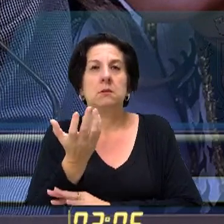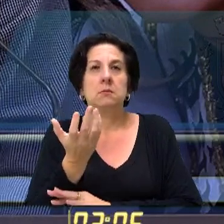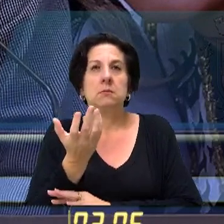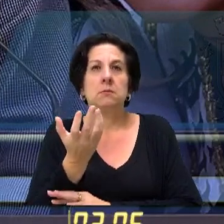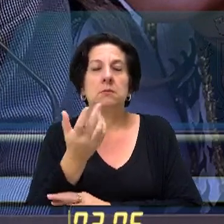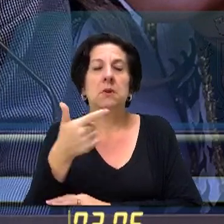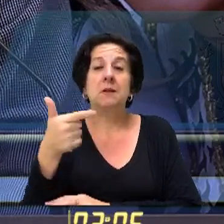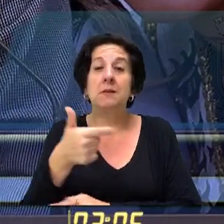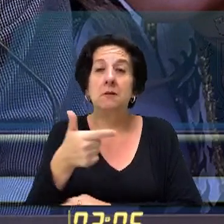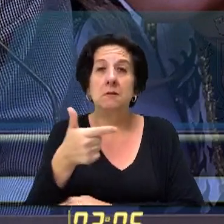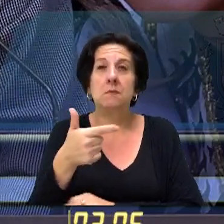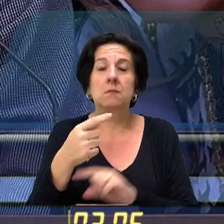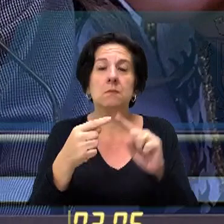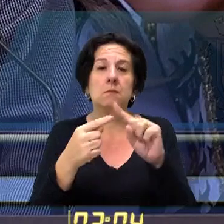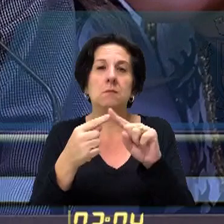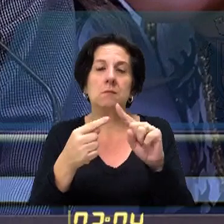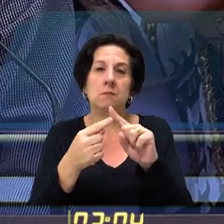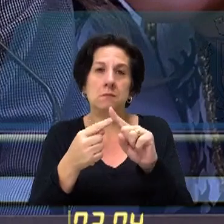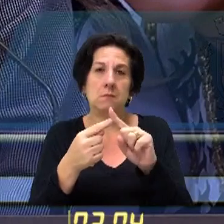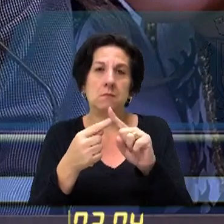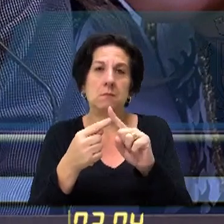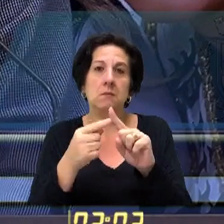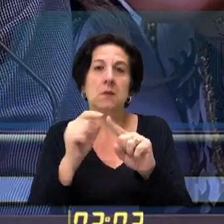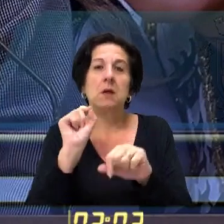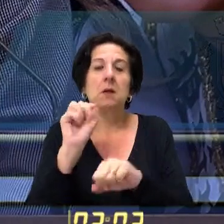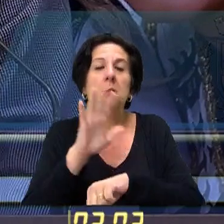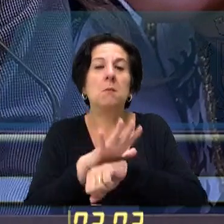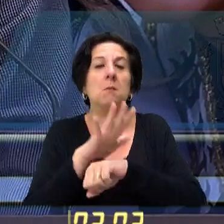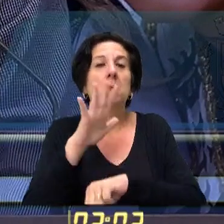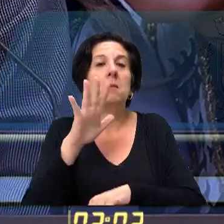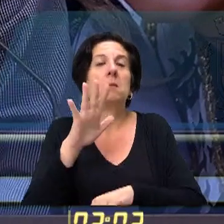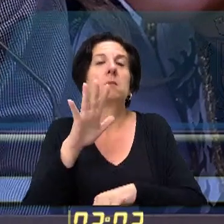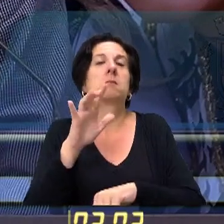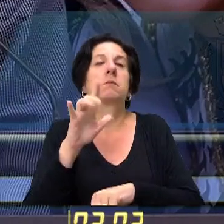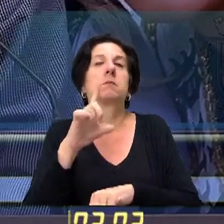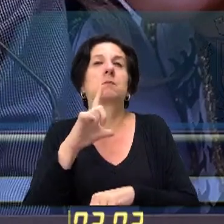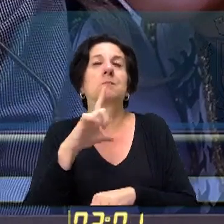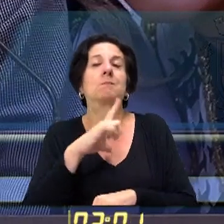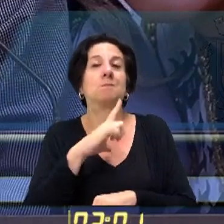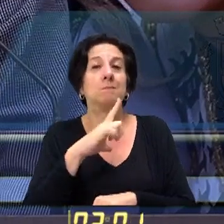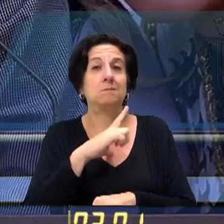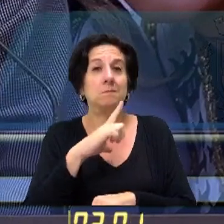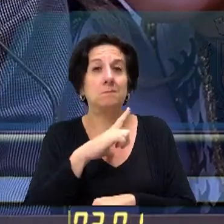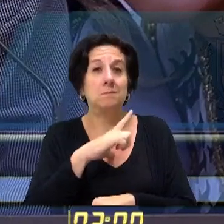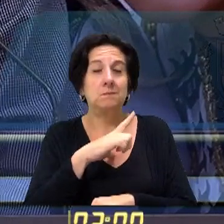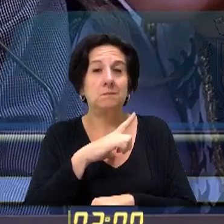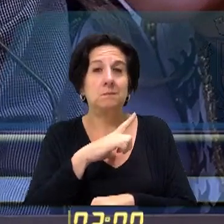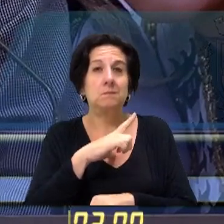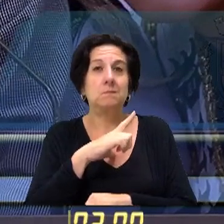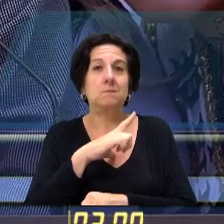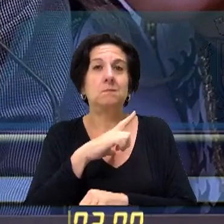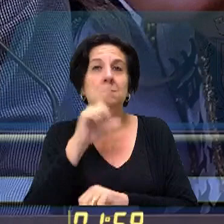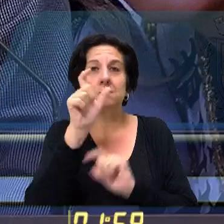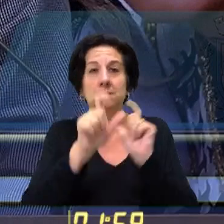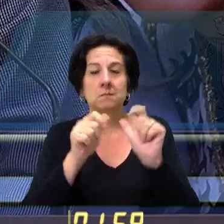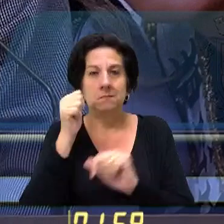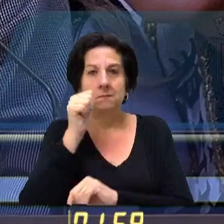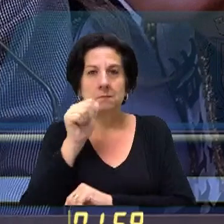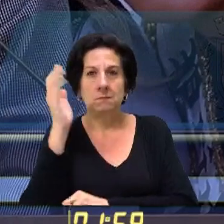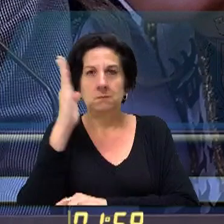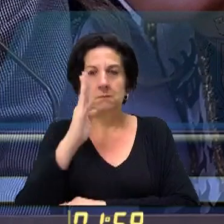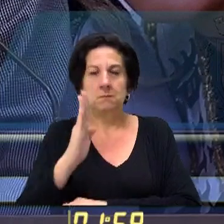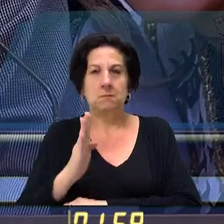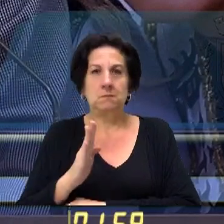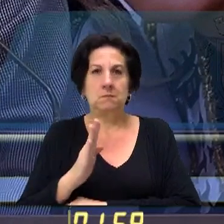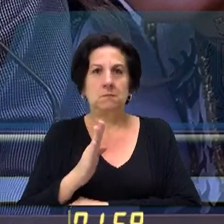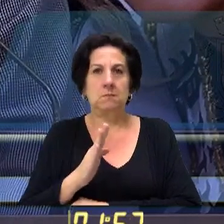é o segundo tipo que mais é diagnosticado entre as brasileiras.